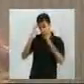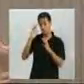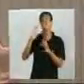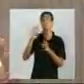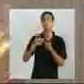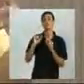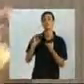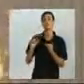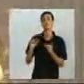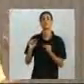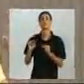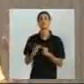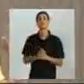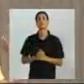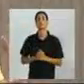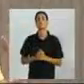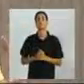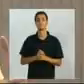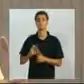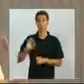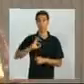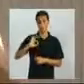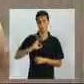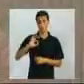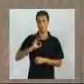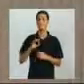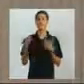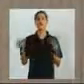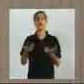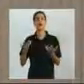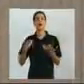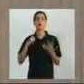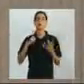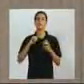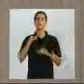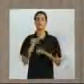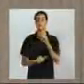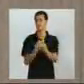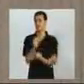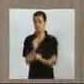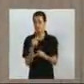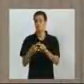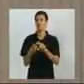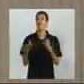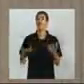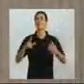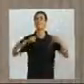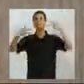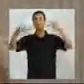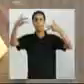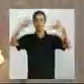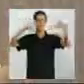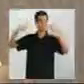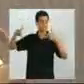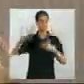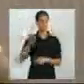o aparelhamento da Polícia Militar também. Quantas câmeras nós tínhamos lá naquela há 30 anos